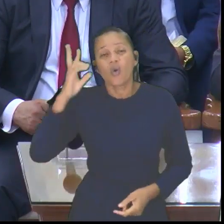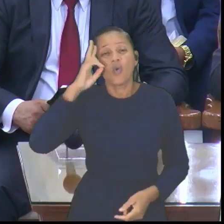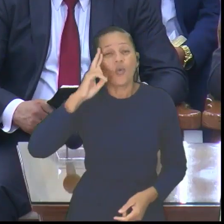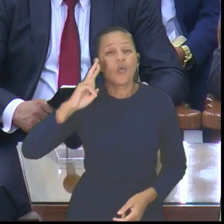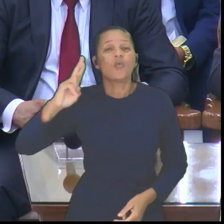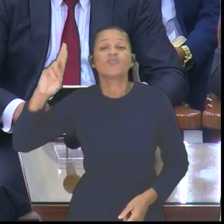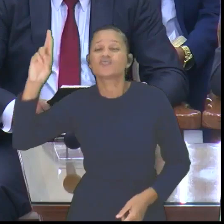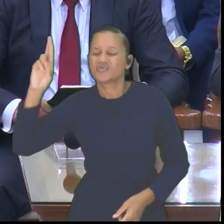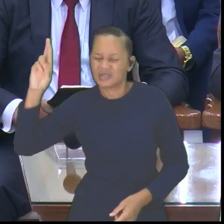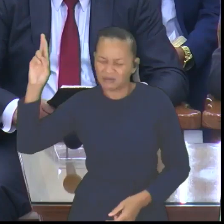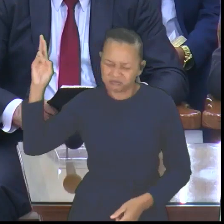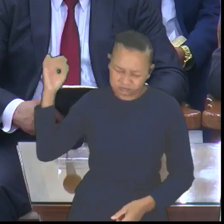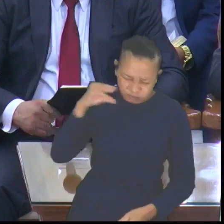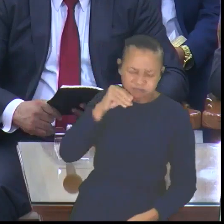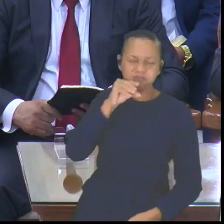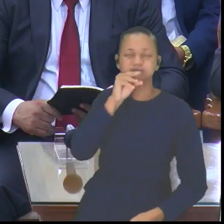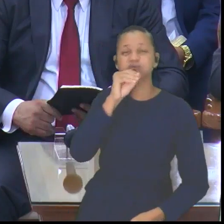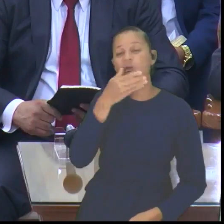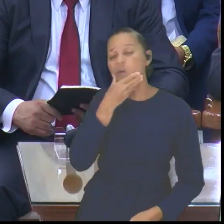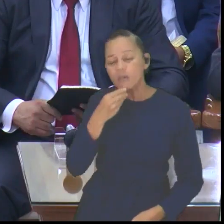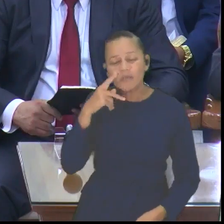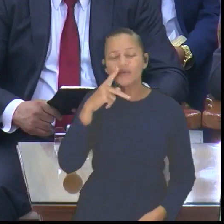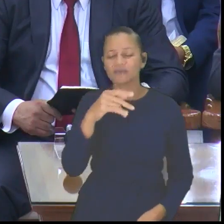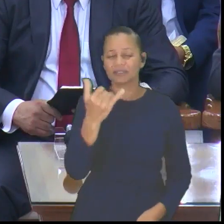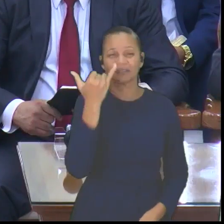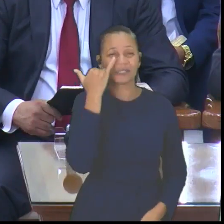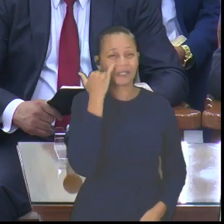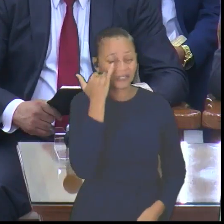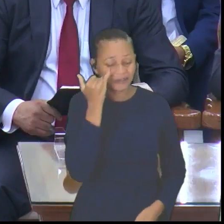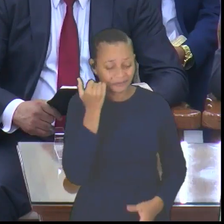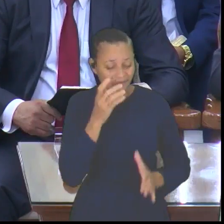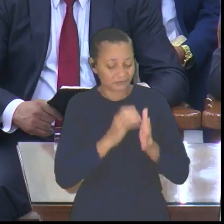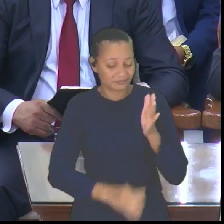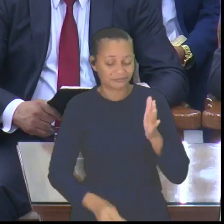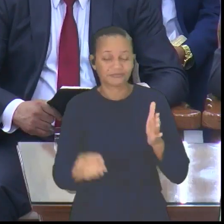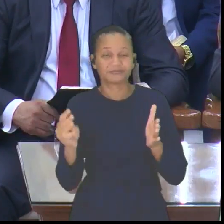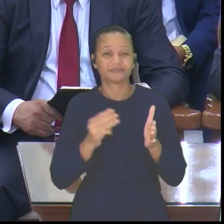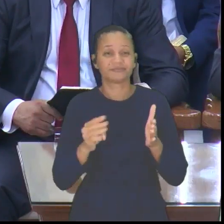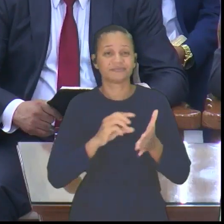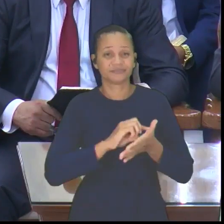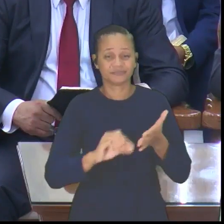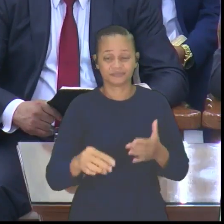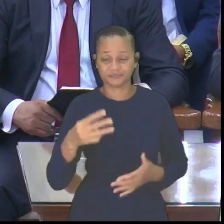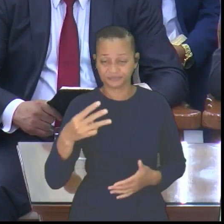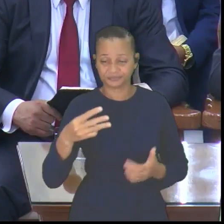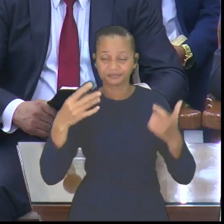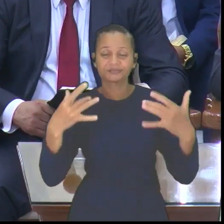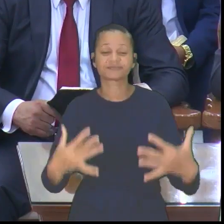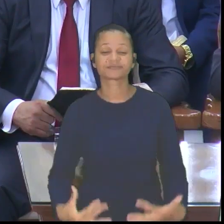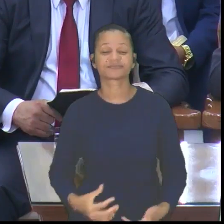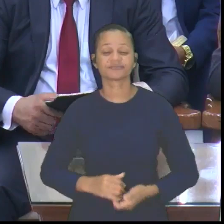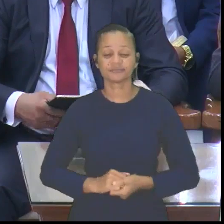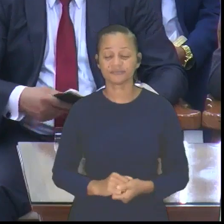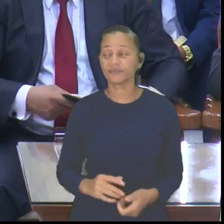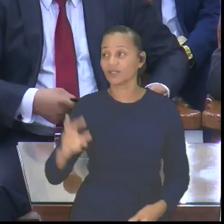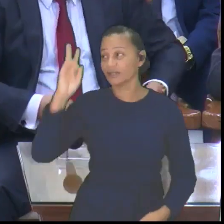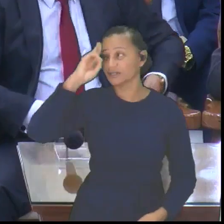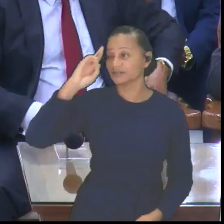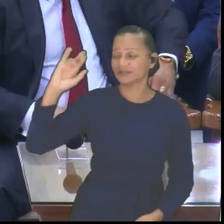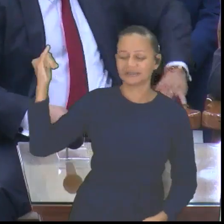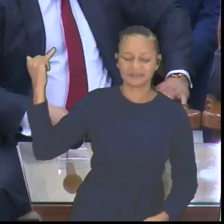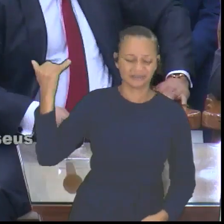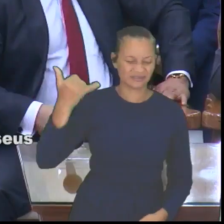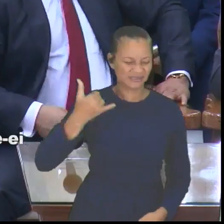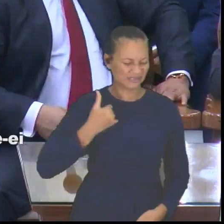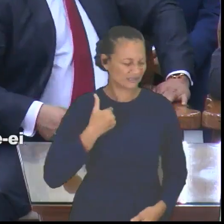que versículo conhecido também, anotei aqui. Jeremias capítulo 33 e o versículo 3. O Senhor diz,